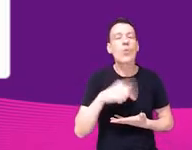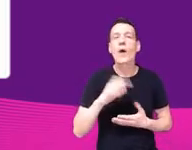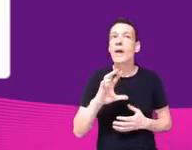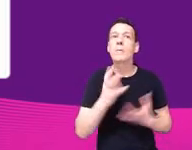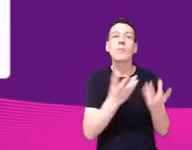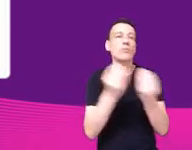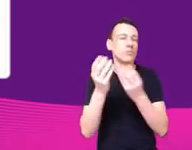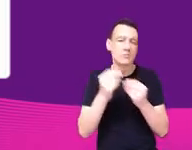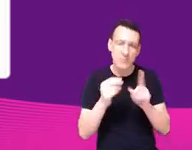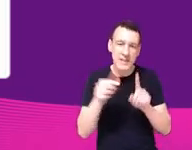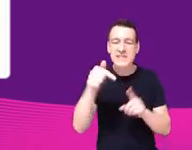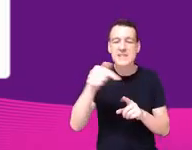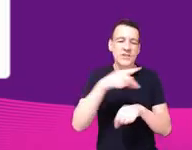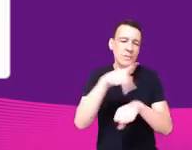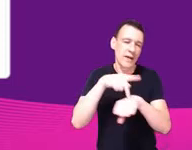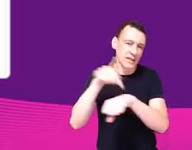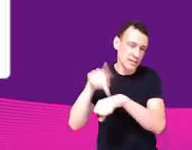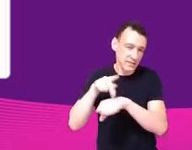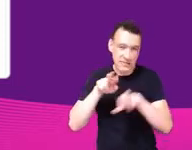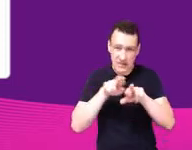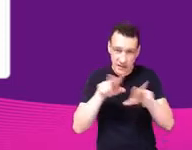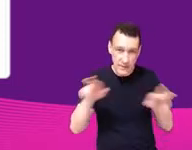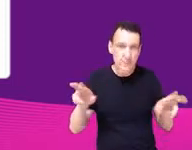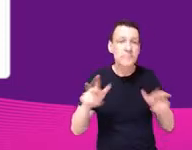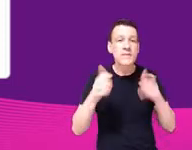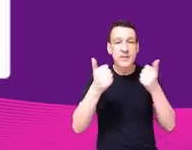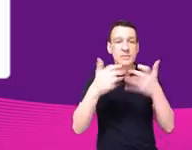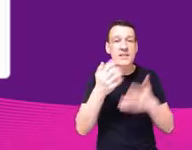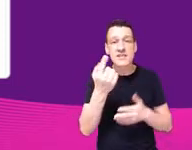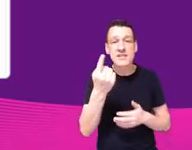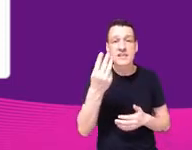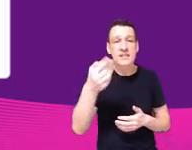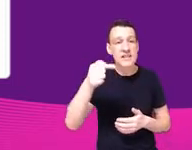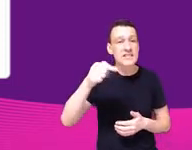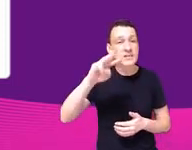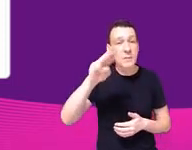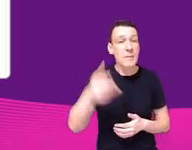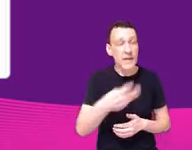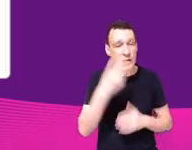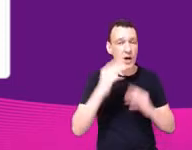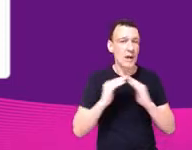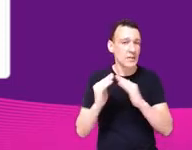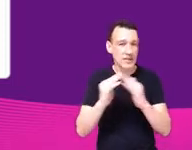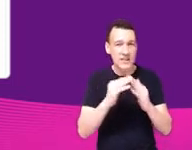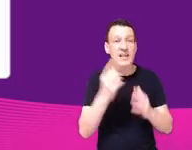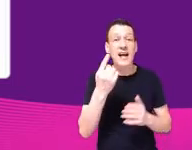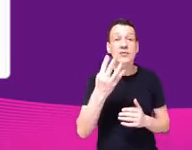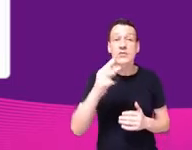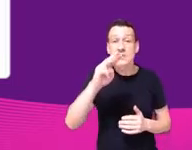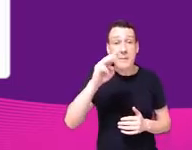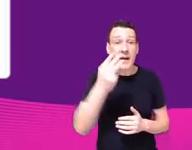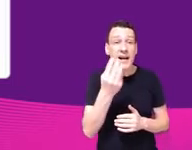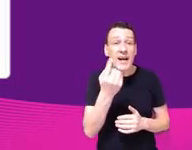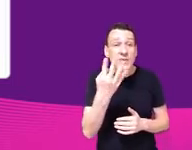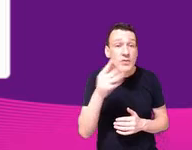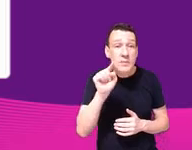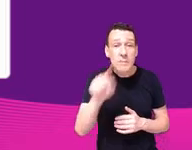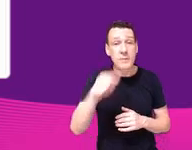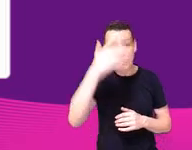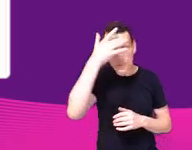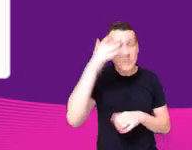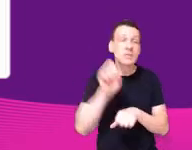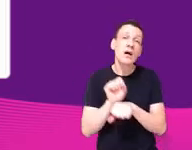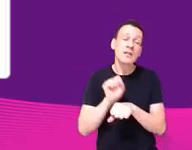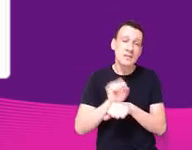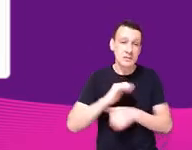abarcando 137 milhões de habitantes, 14 mil pacientes em lista de espera, e que realizou, no ano de